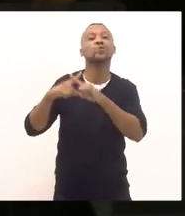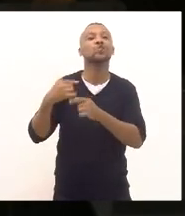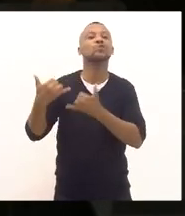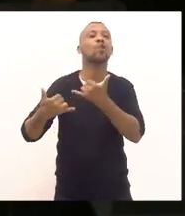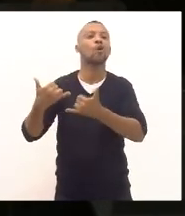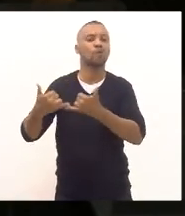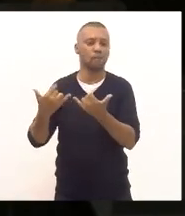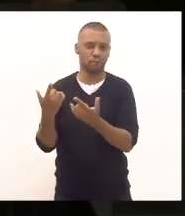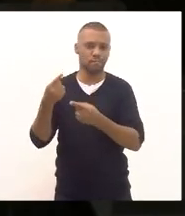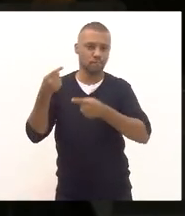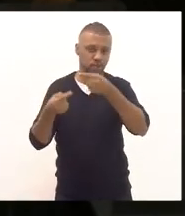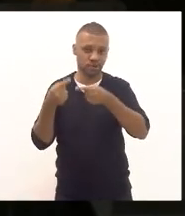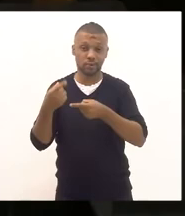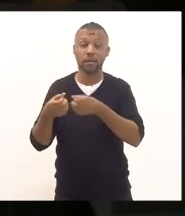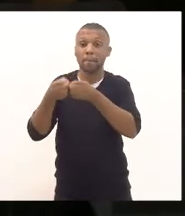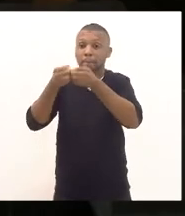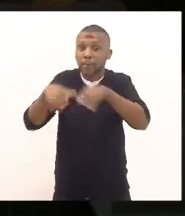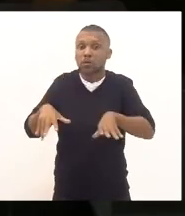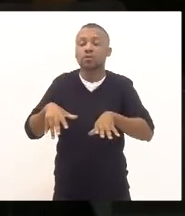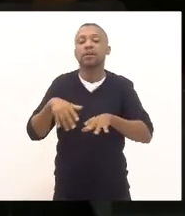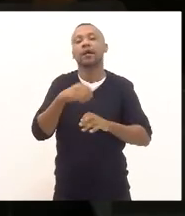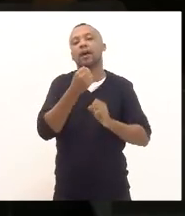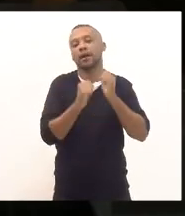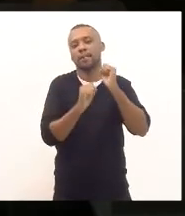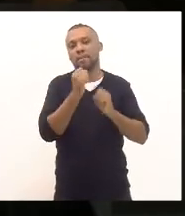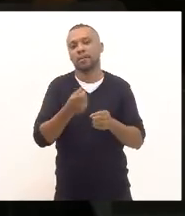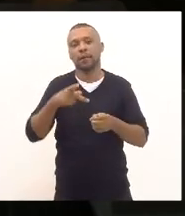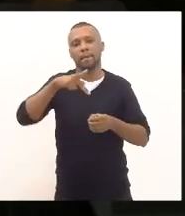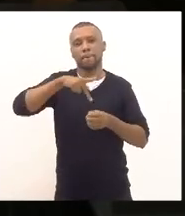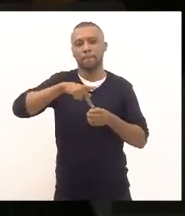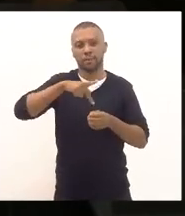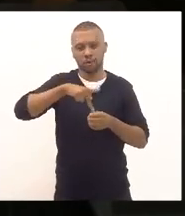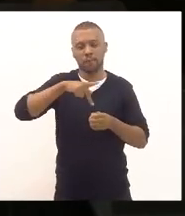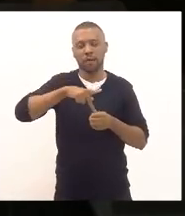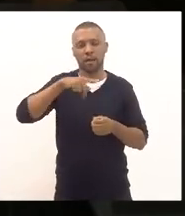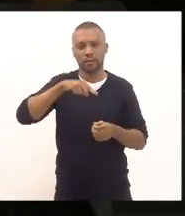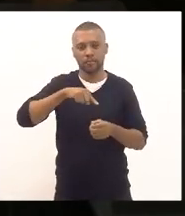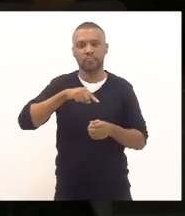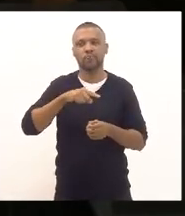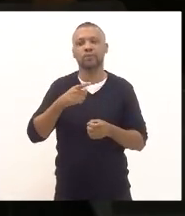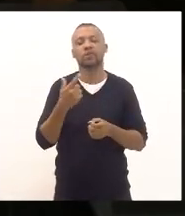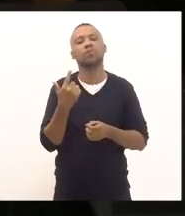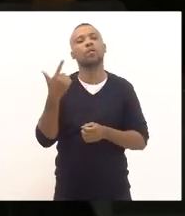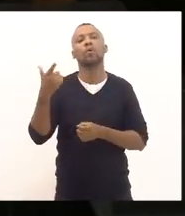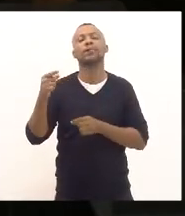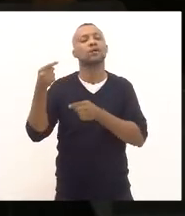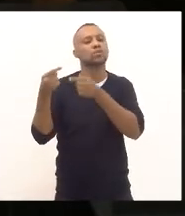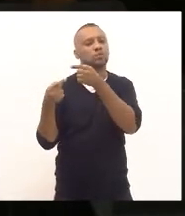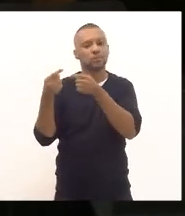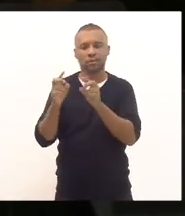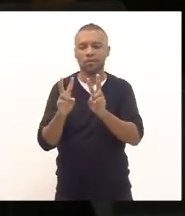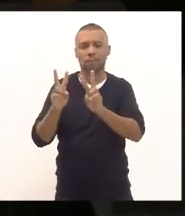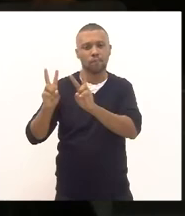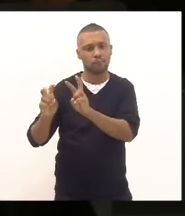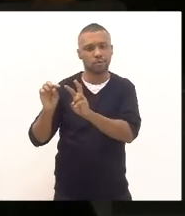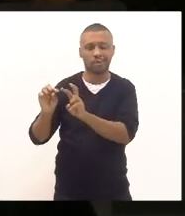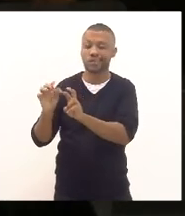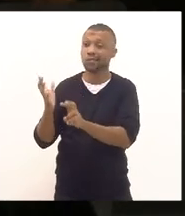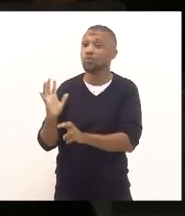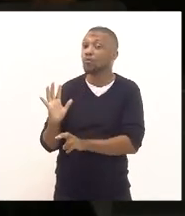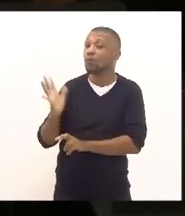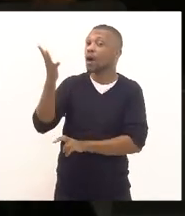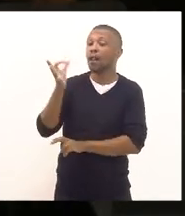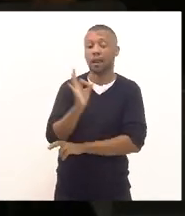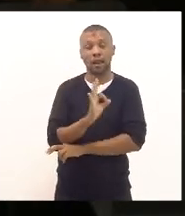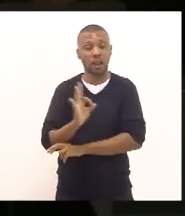também se prejudica a Petrobras E aí para trazer uma outra discussão que não vai